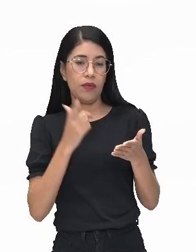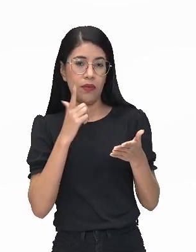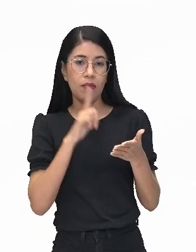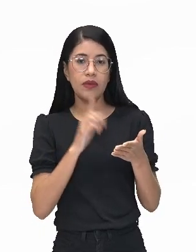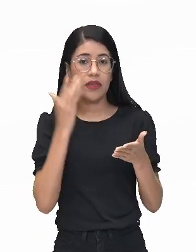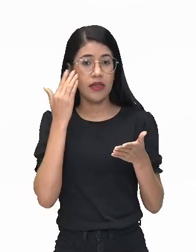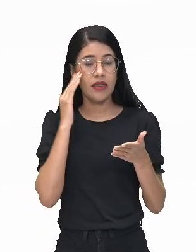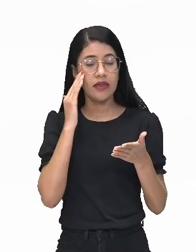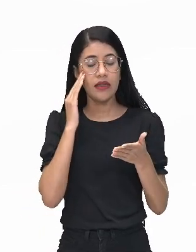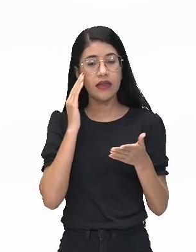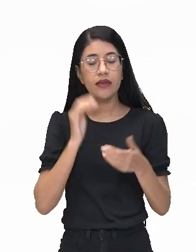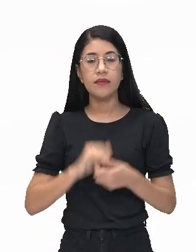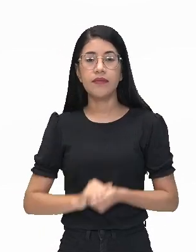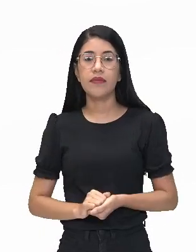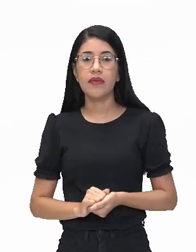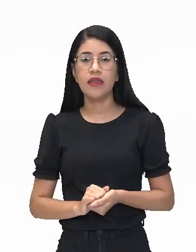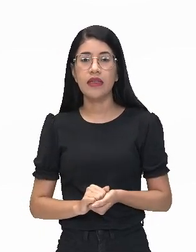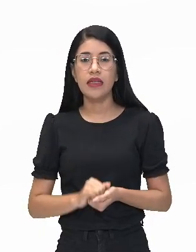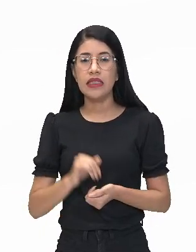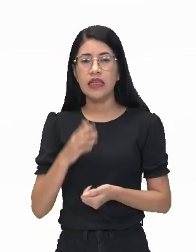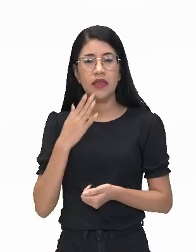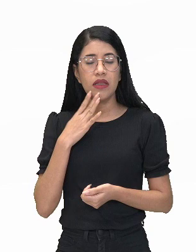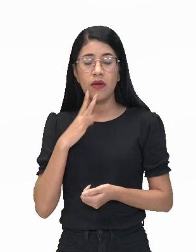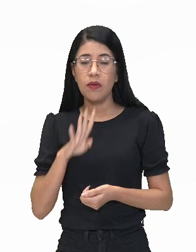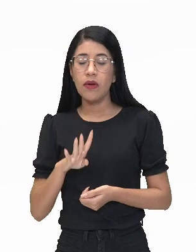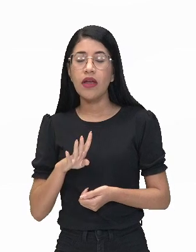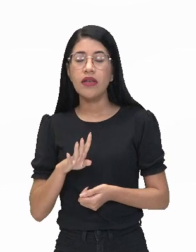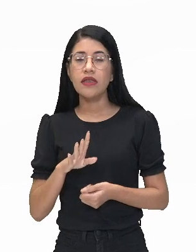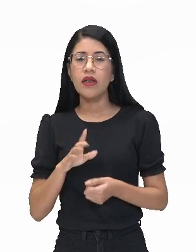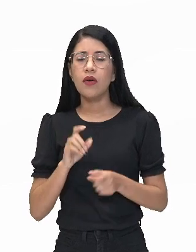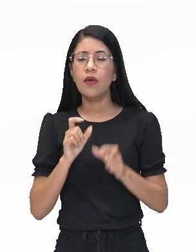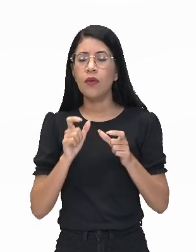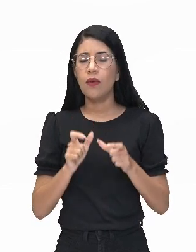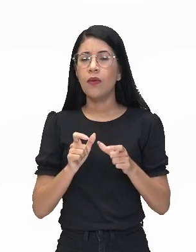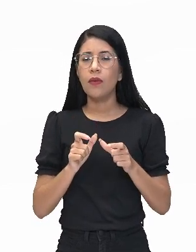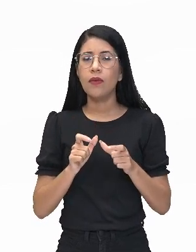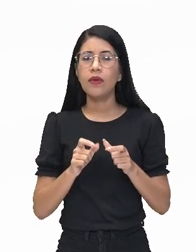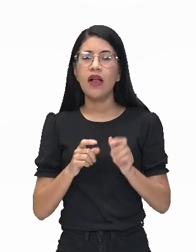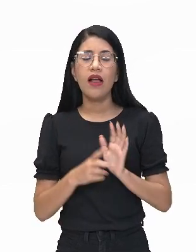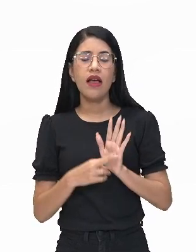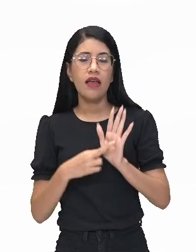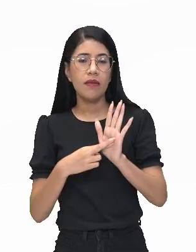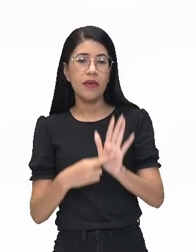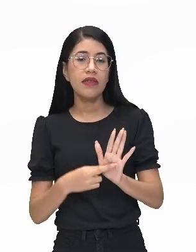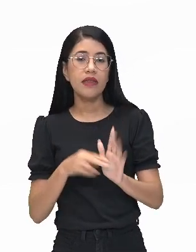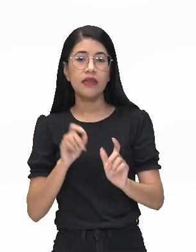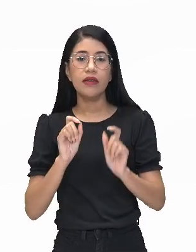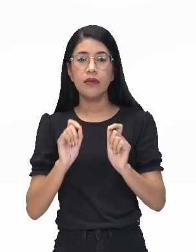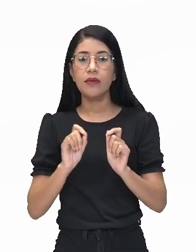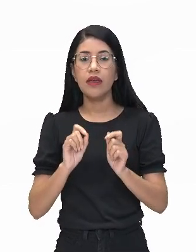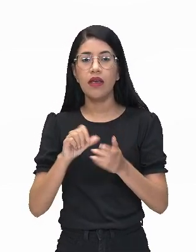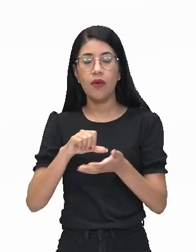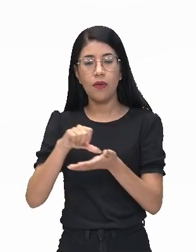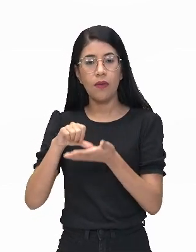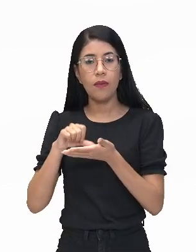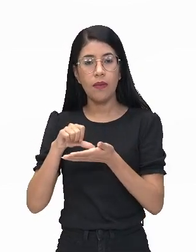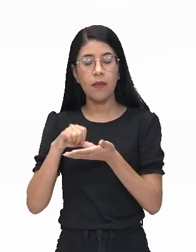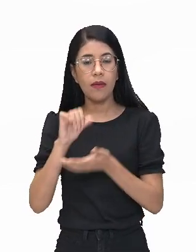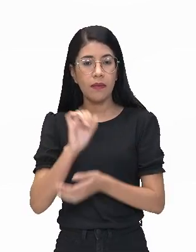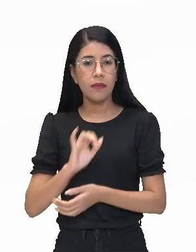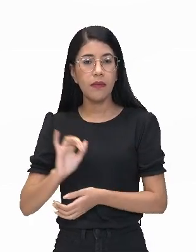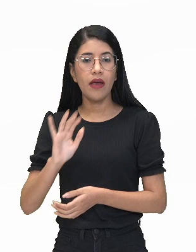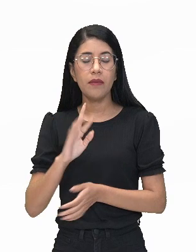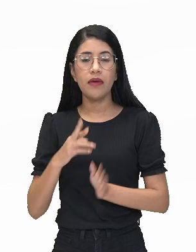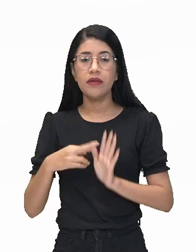precisa saber, por menos que ele conheça essa região, do que essa representação está tratando, né? Então nós temos